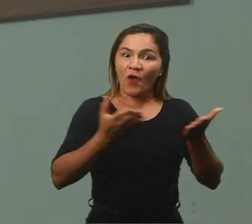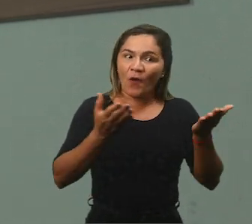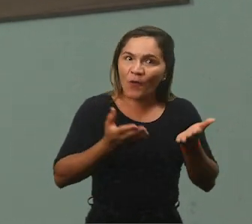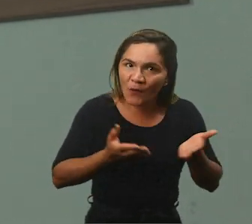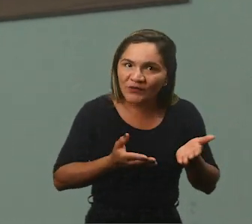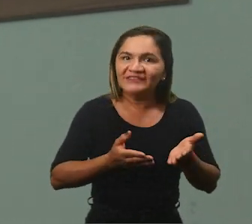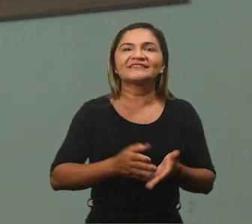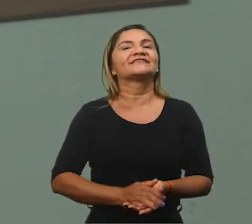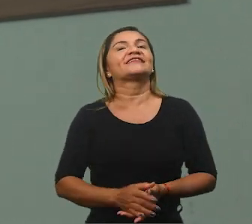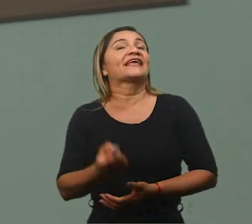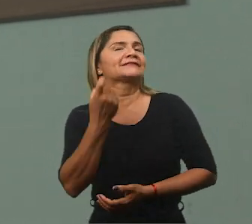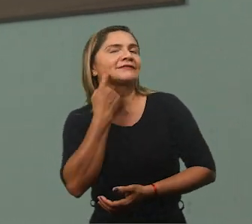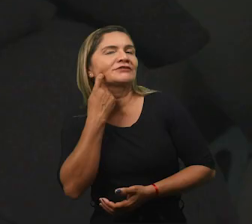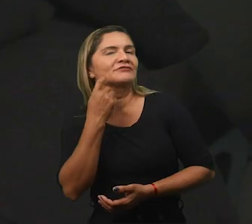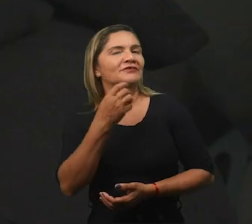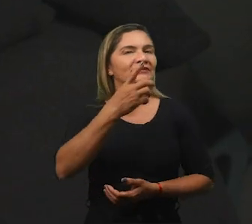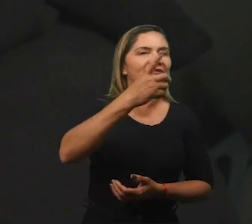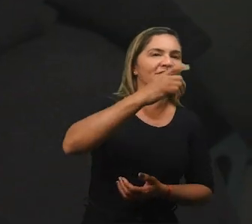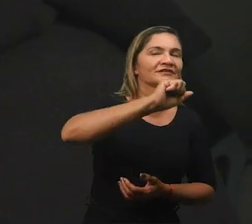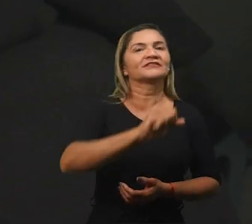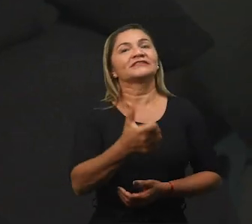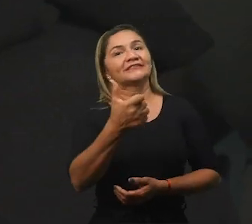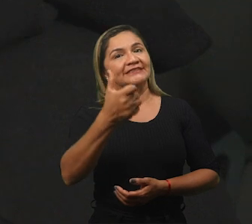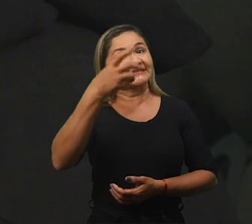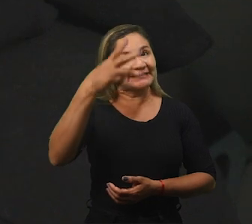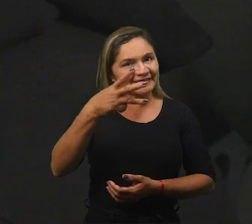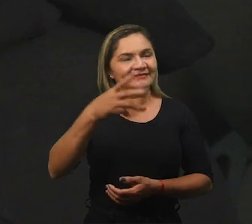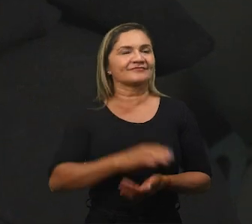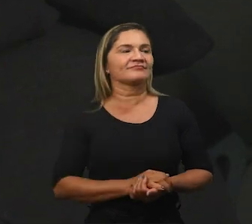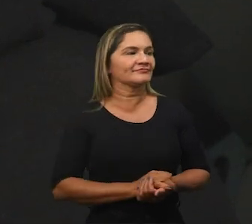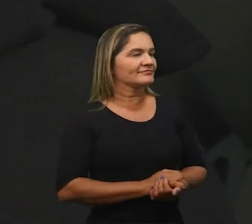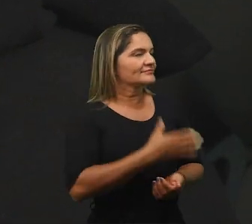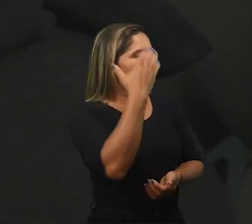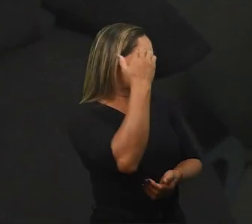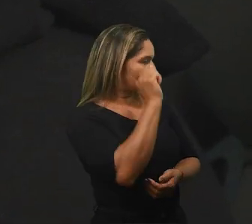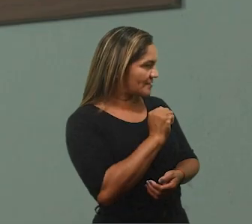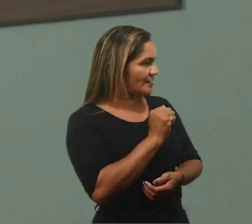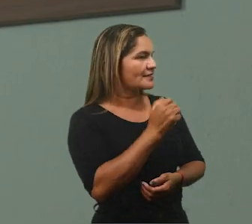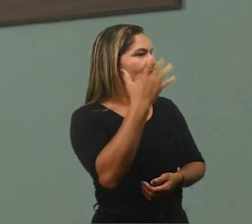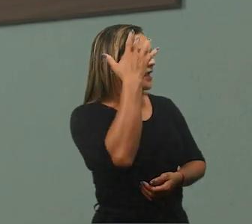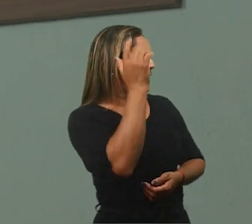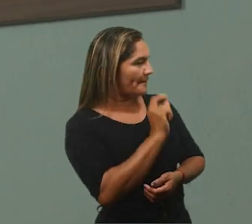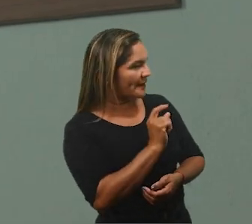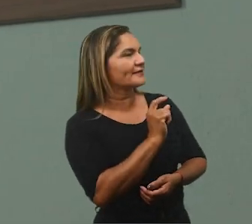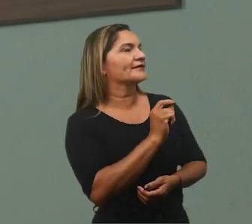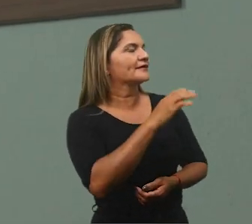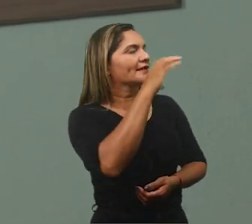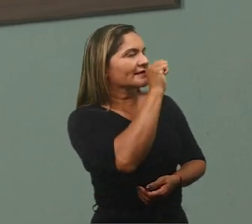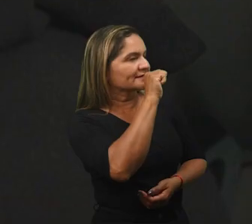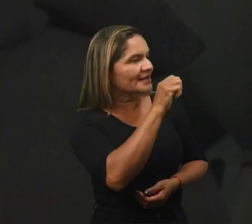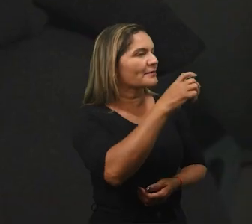Hoje é sexta-feira 13, tá sabendo, né? Sim, amanhã é sábado 14. O que é que tem? Periga da mulher cabra aparecer